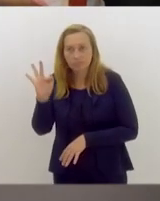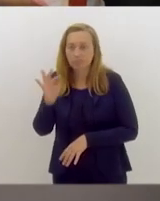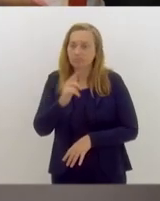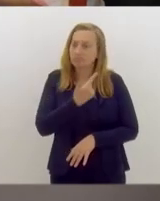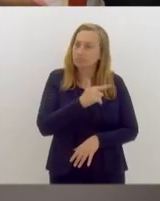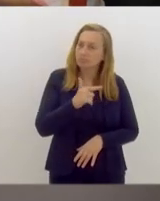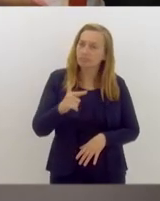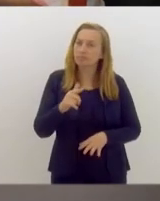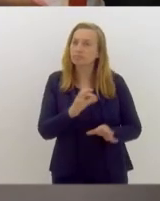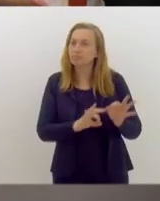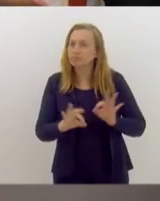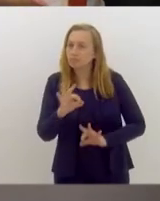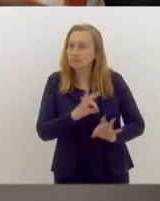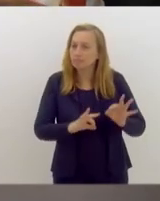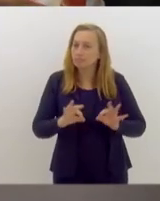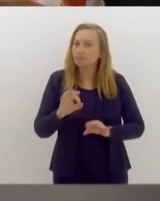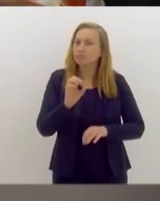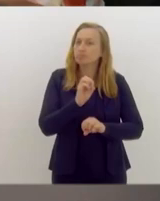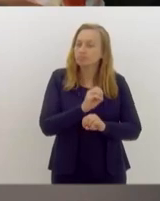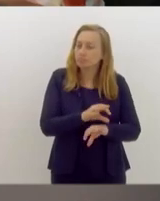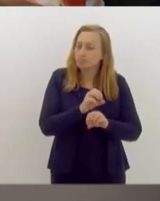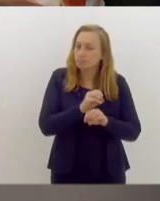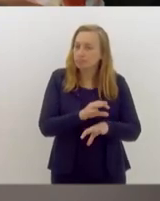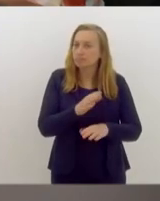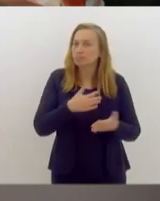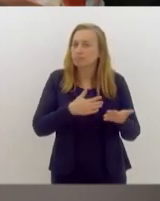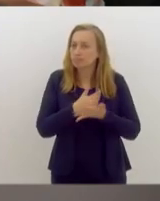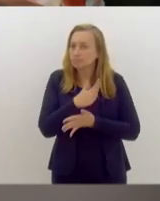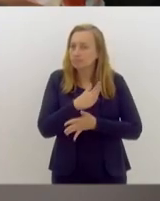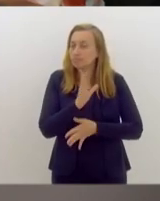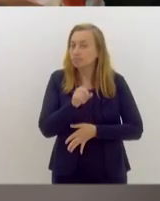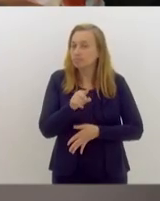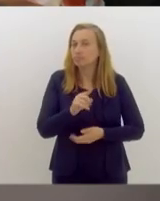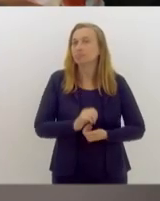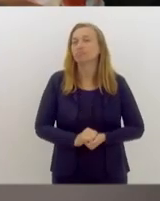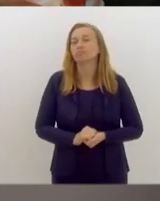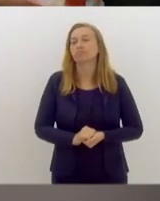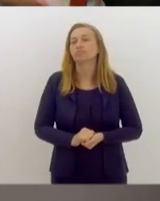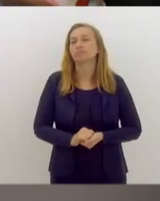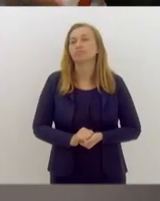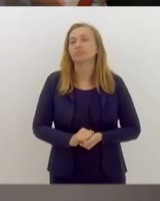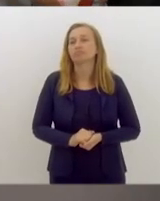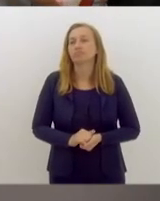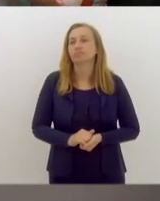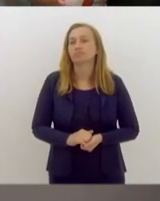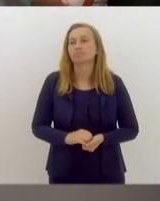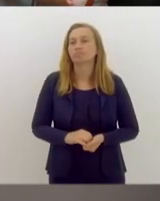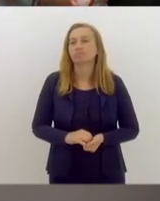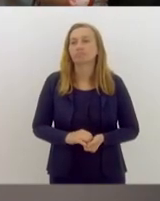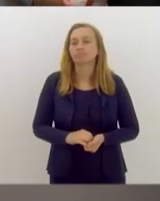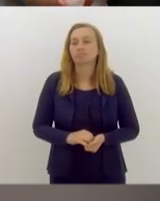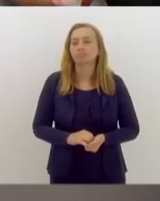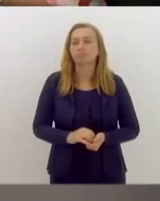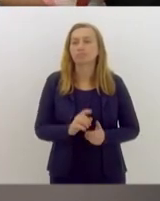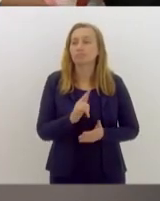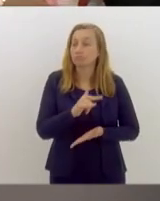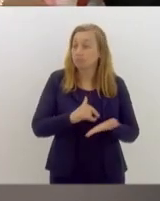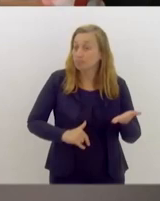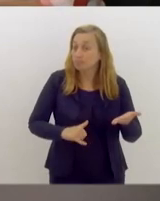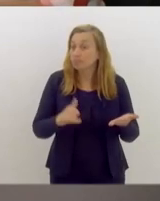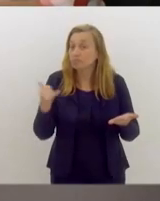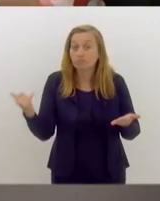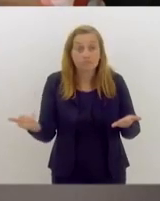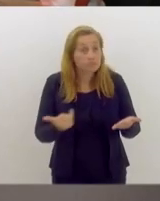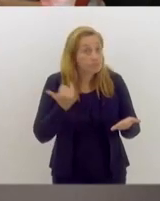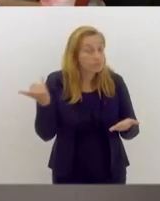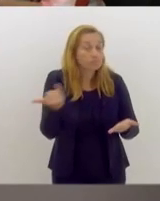tem um plano estadual aprovado, né? Trata-se de um documento de extrema